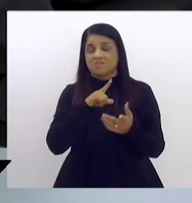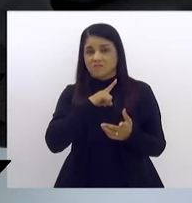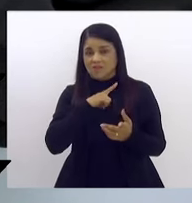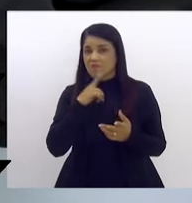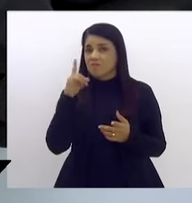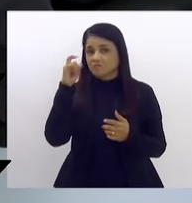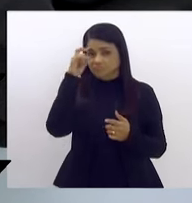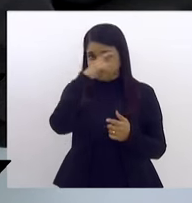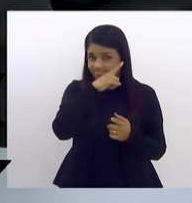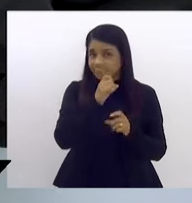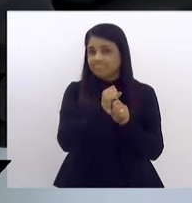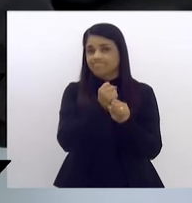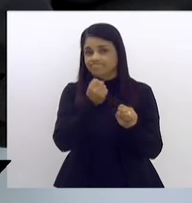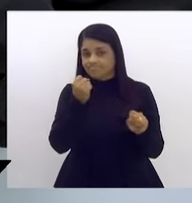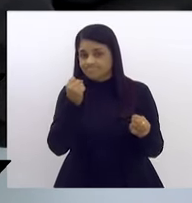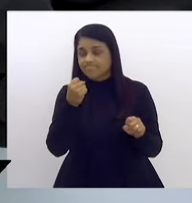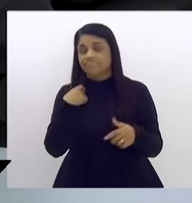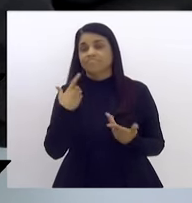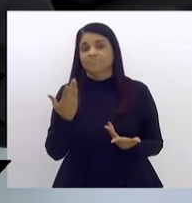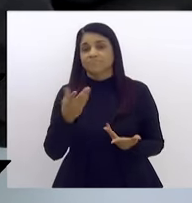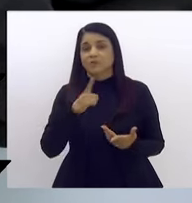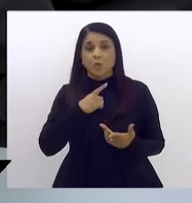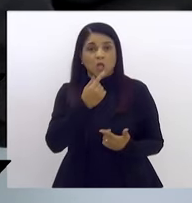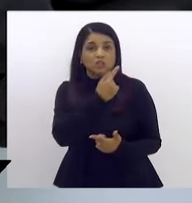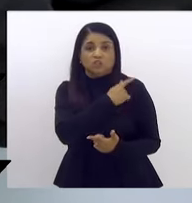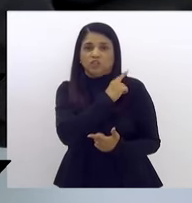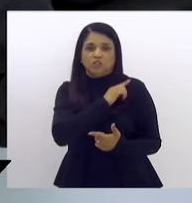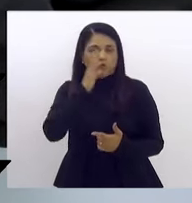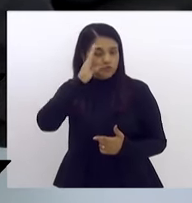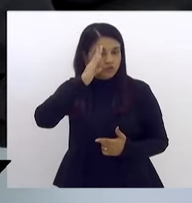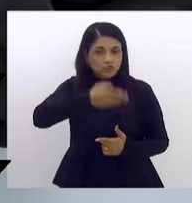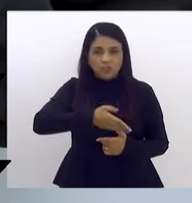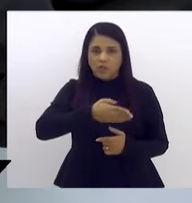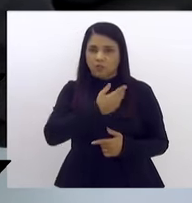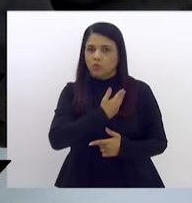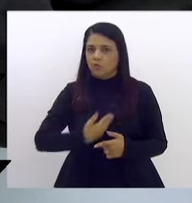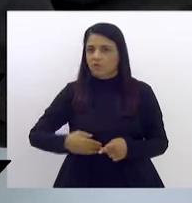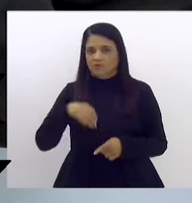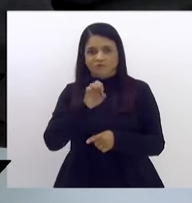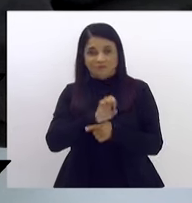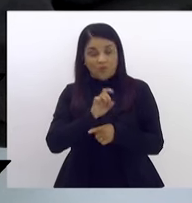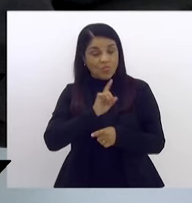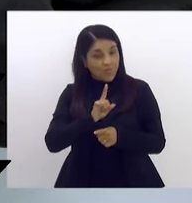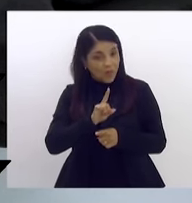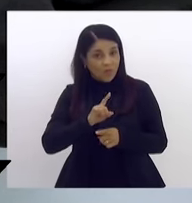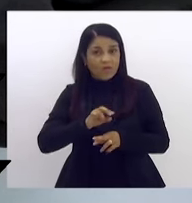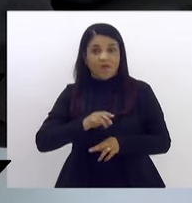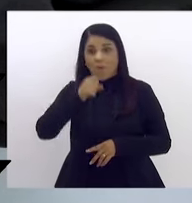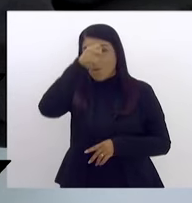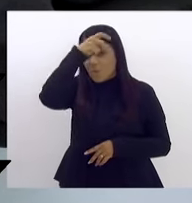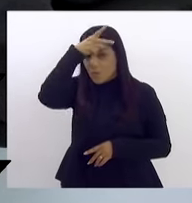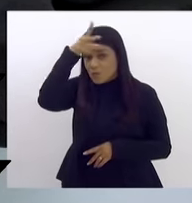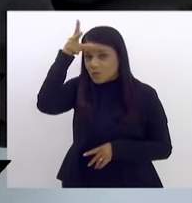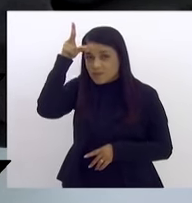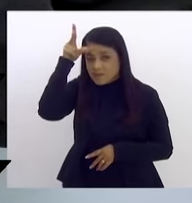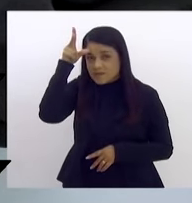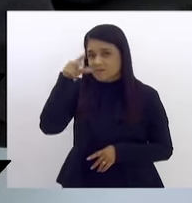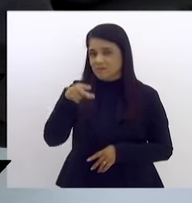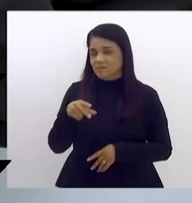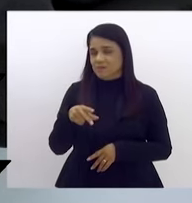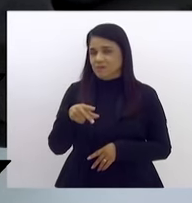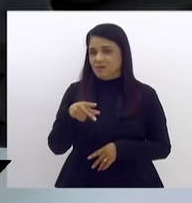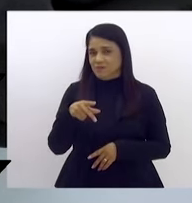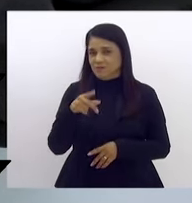eles que são de média complexidade não são de gestão Direta do governo estadual Eles são de gestão dos Municípios e essa